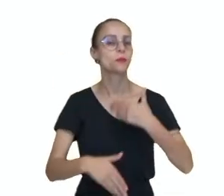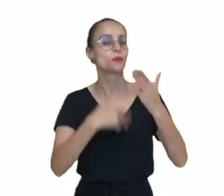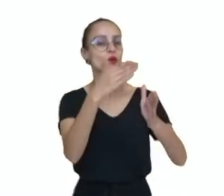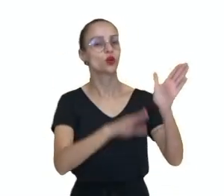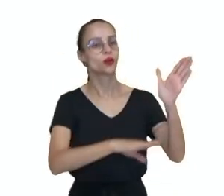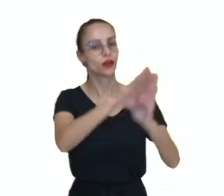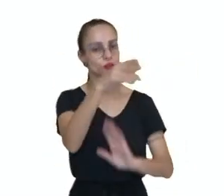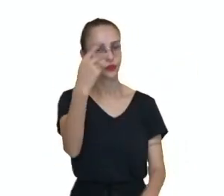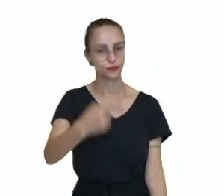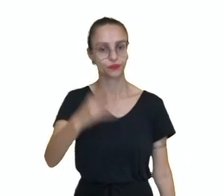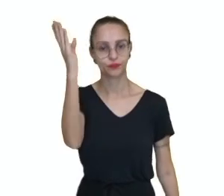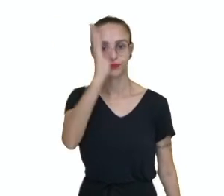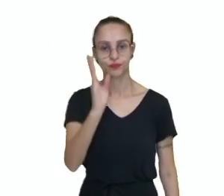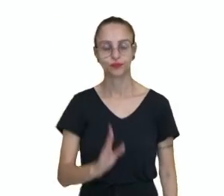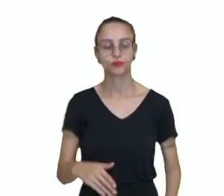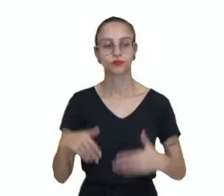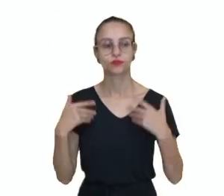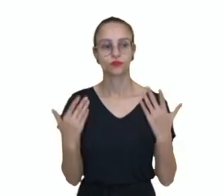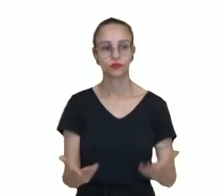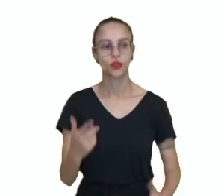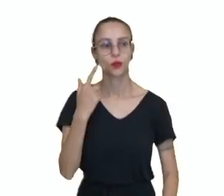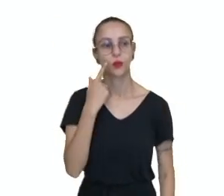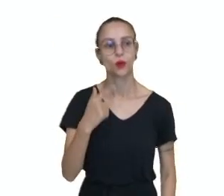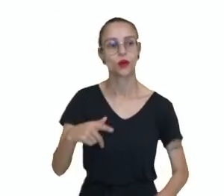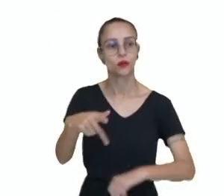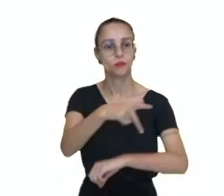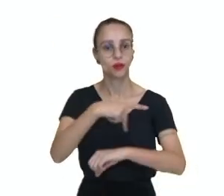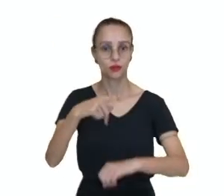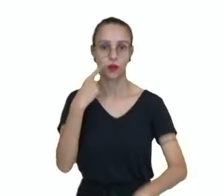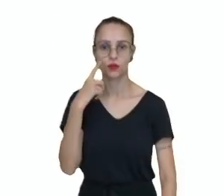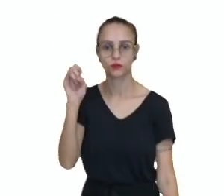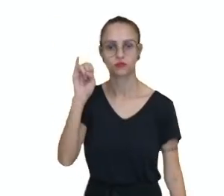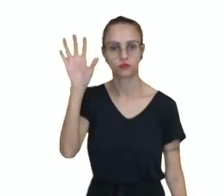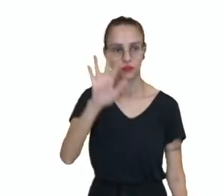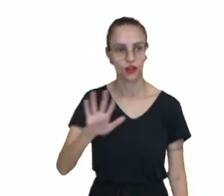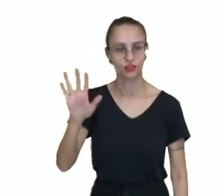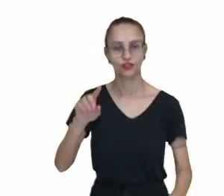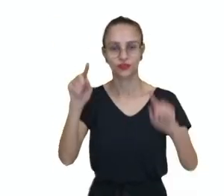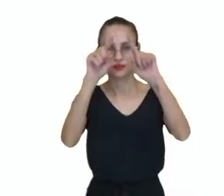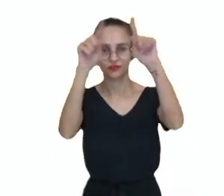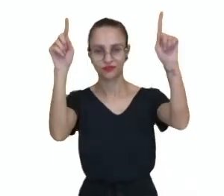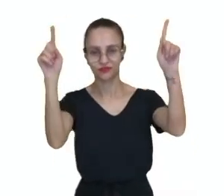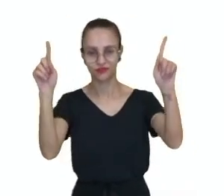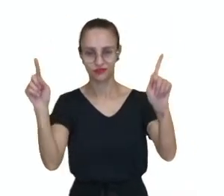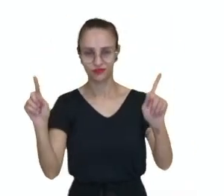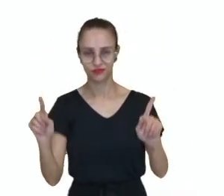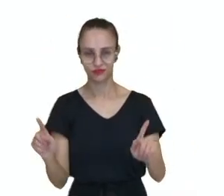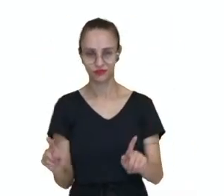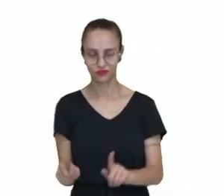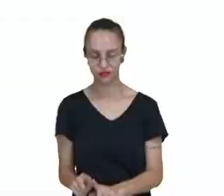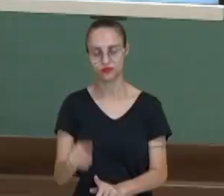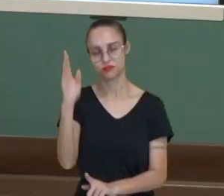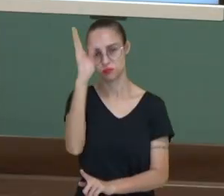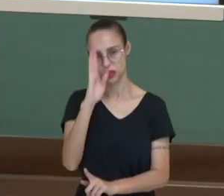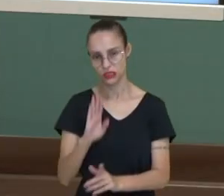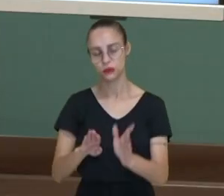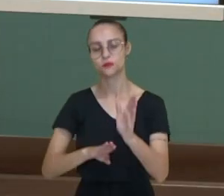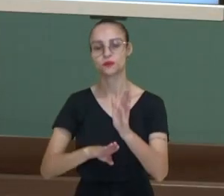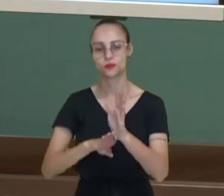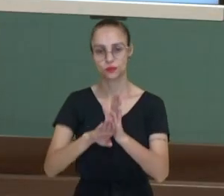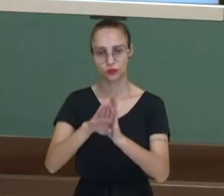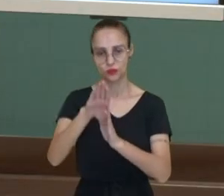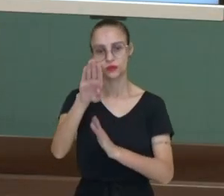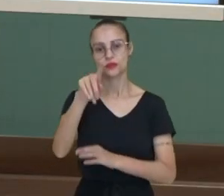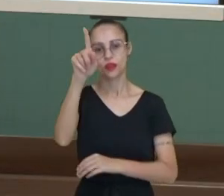no Brasil. Então, imagens aqui de um país, e essas imagens, aliás, formam um mapa do Brasil, então mostrando esse Brasil que vai para frente,